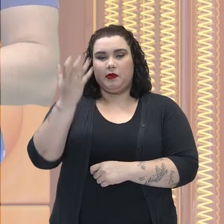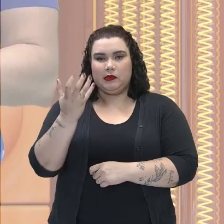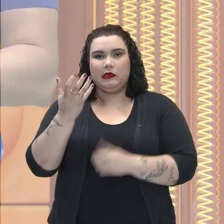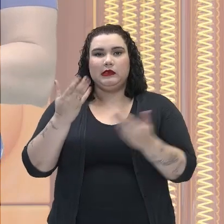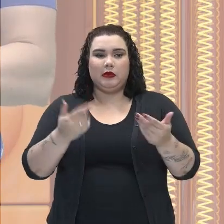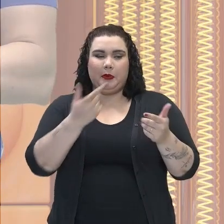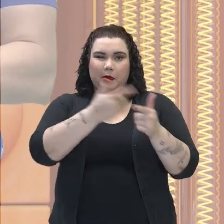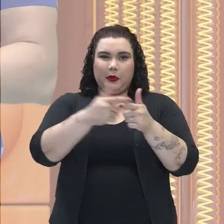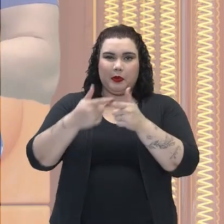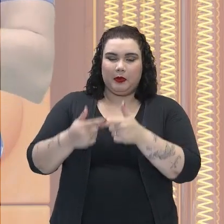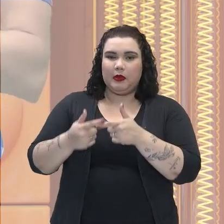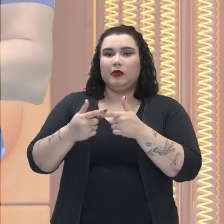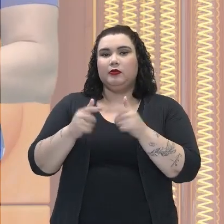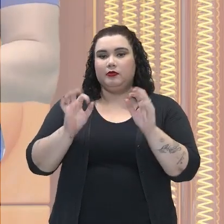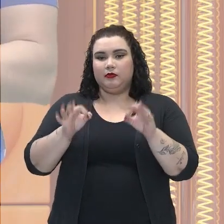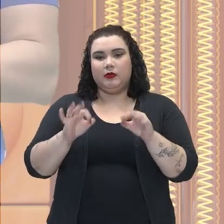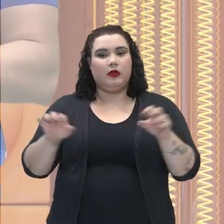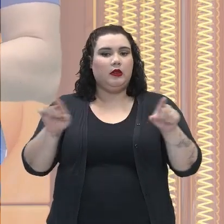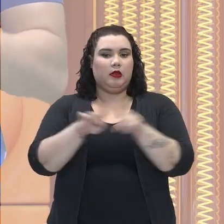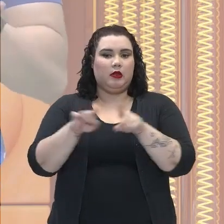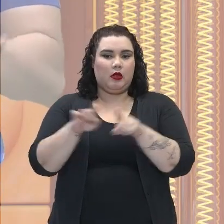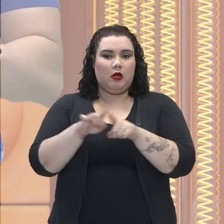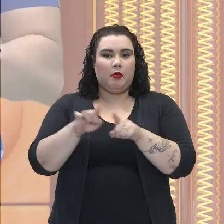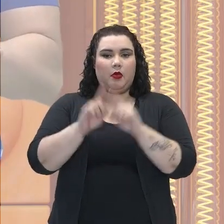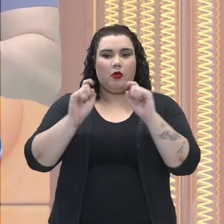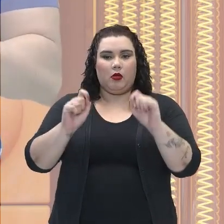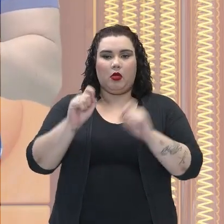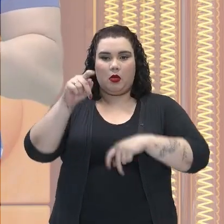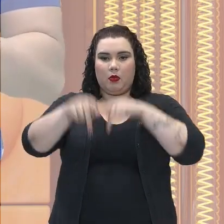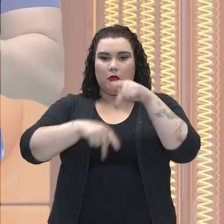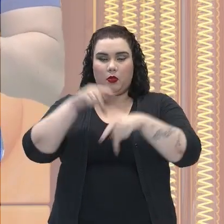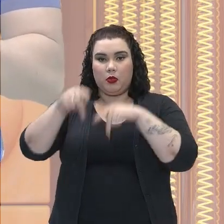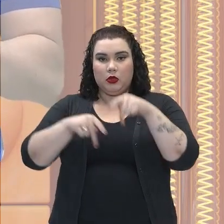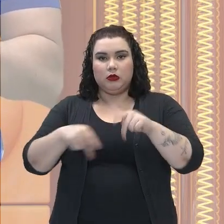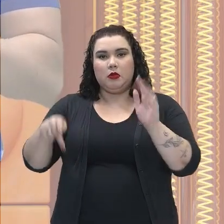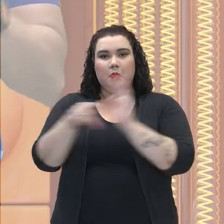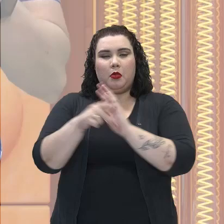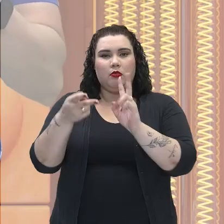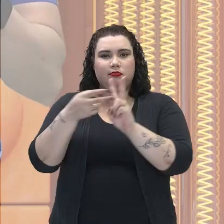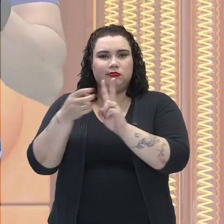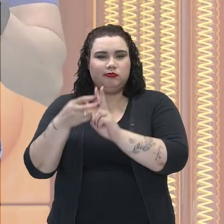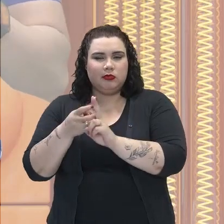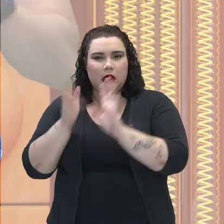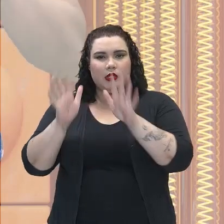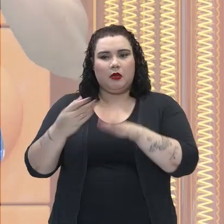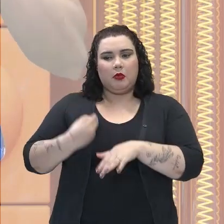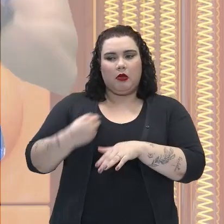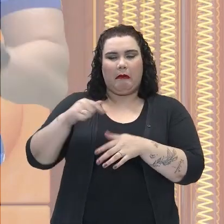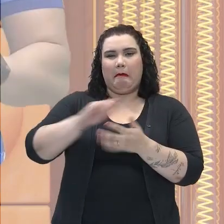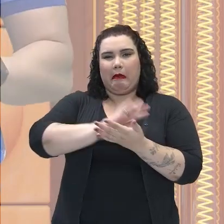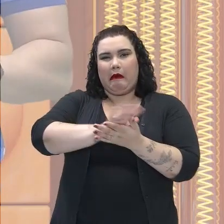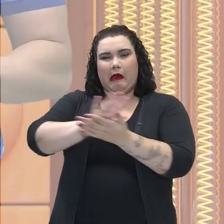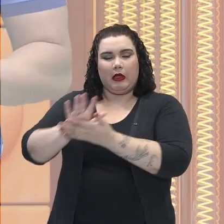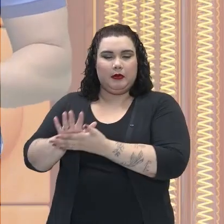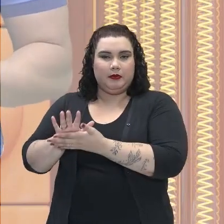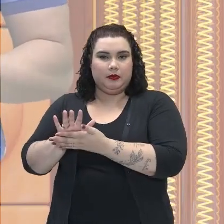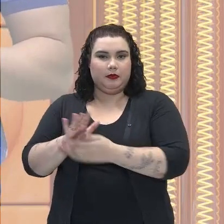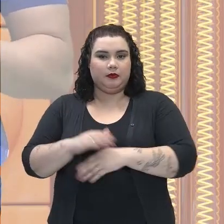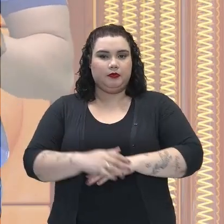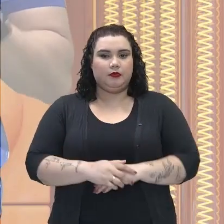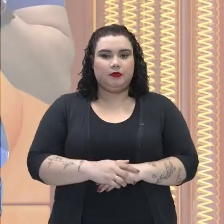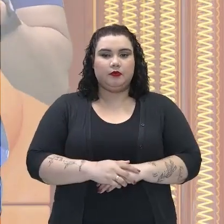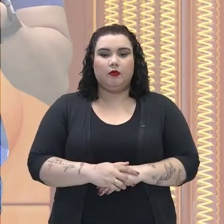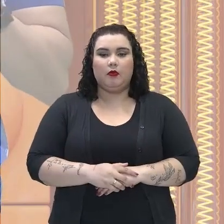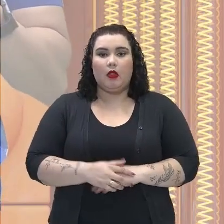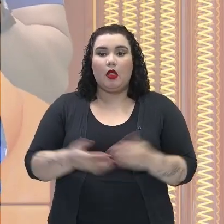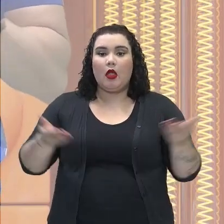agressivo em todos os sentidos, inclusive com o massacre das populações nativas que aqui já estavam. Beleza? Agora eu tenho um mapinha para